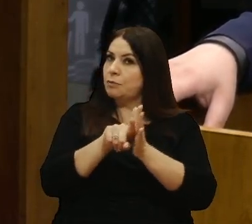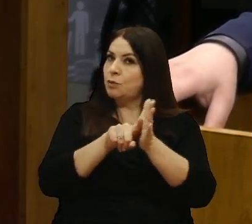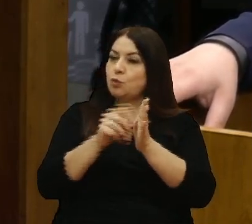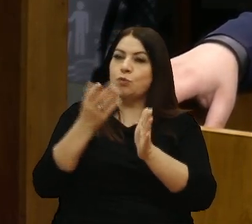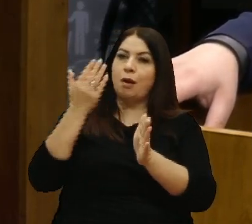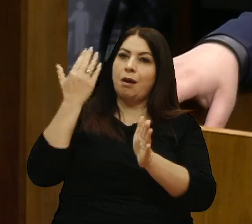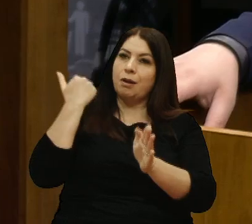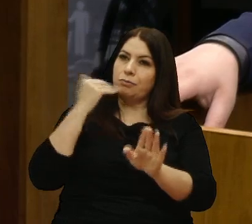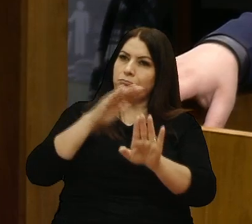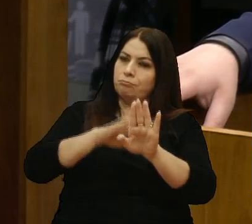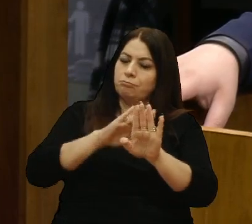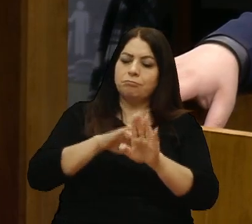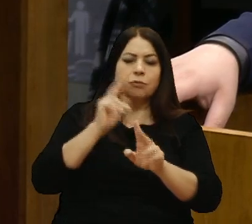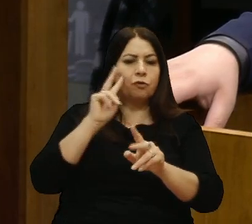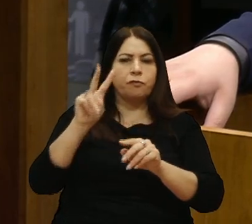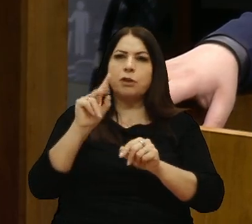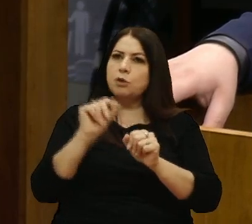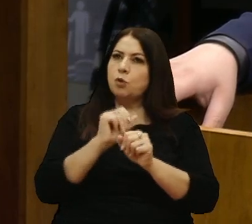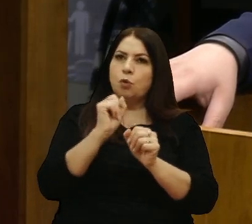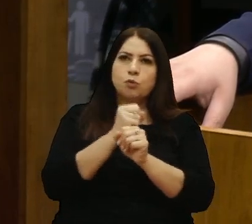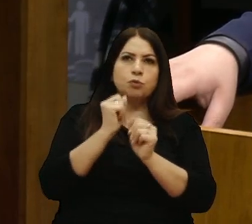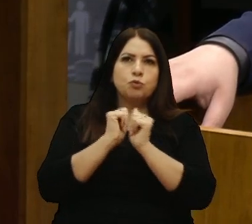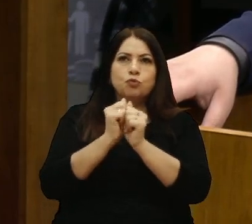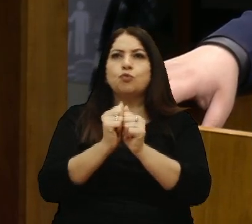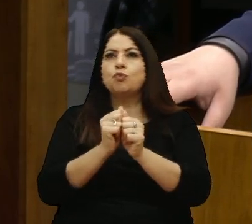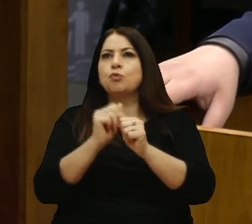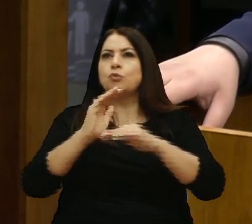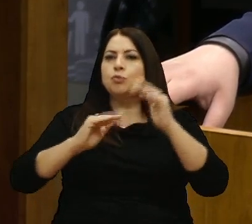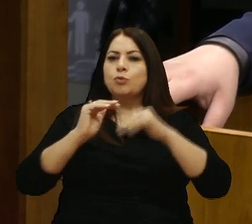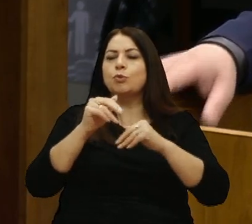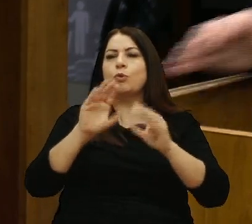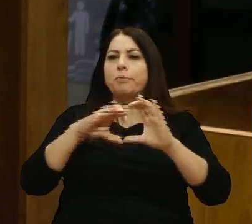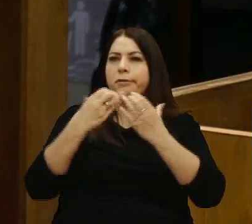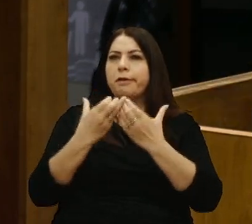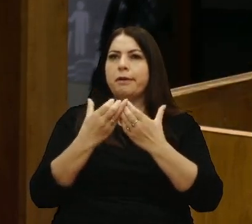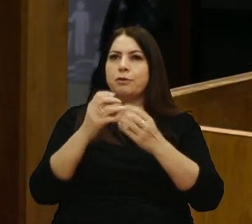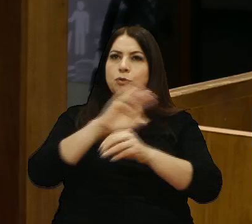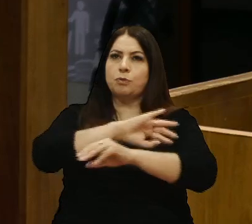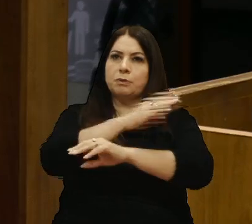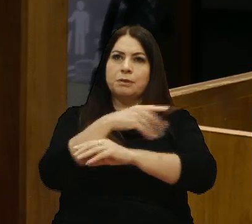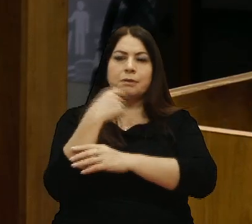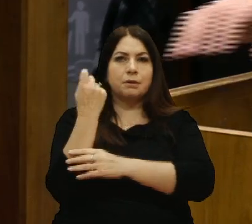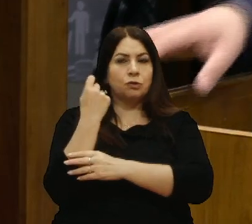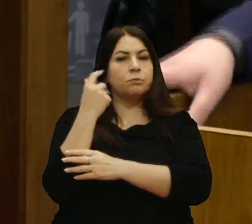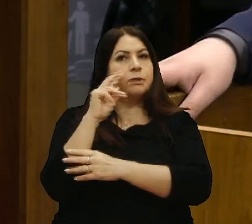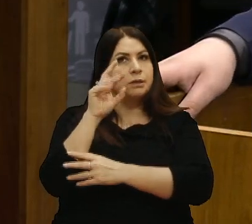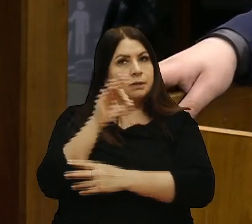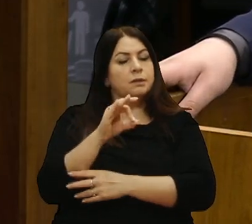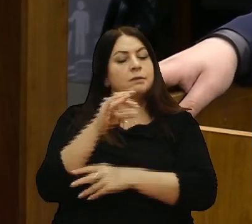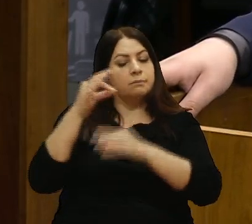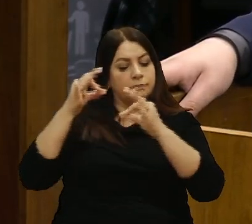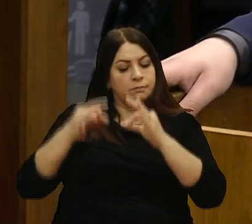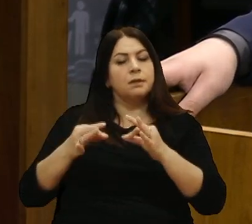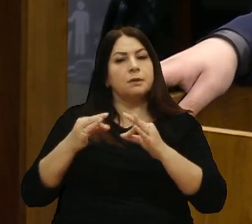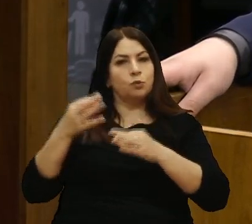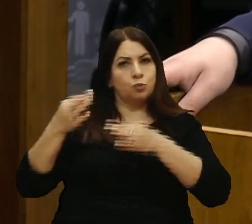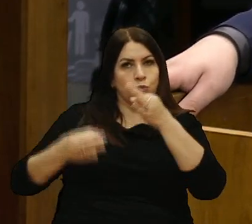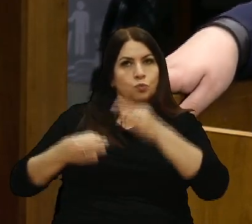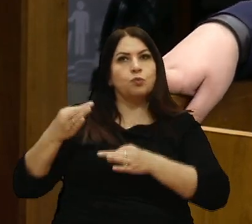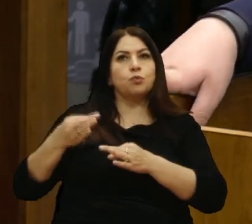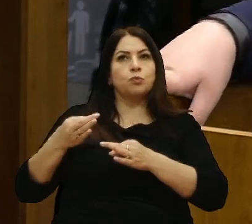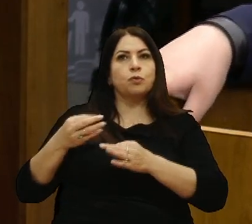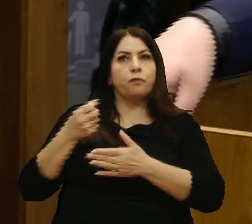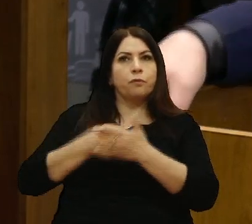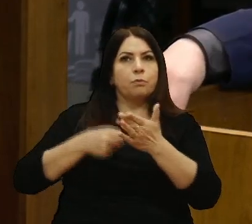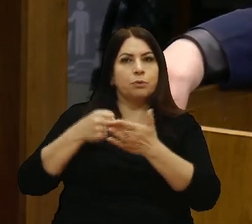lá verificar, não construiu isso com a comunidade, com a Serra Gaúcha. Então a gente precisa ser aqui coerente, ser justo de que foi uma